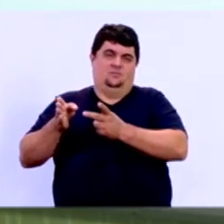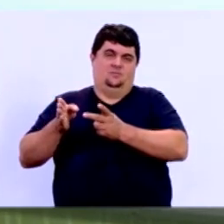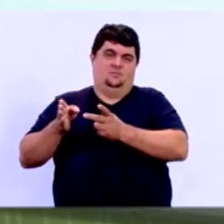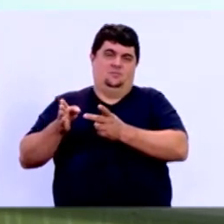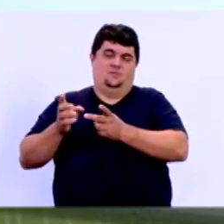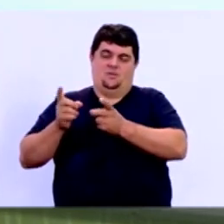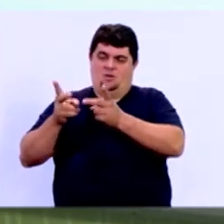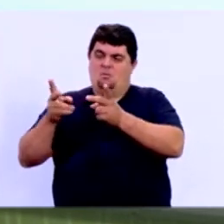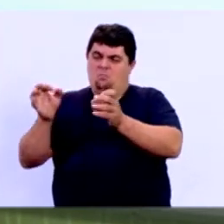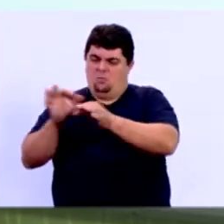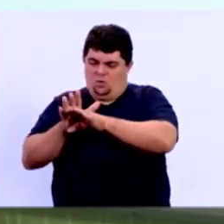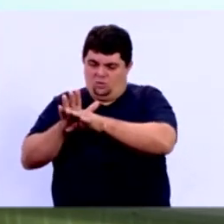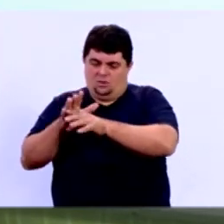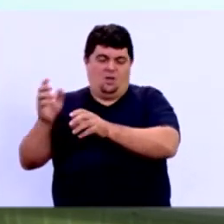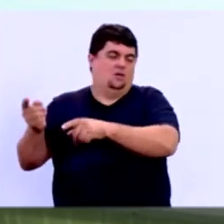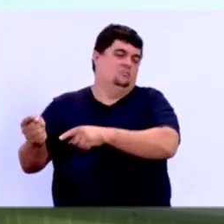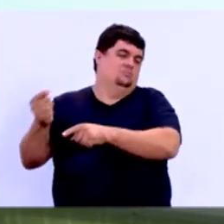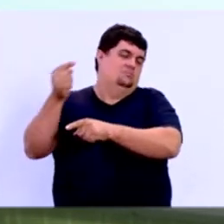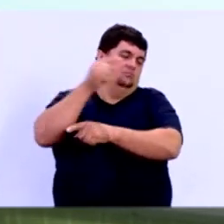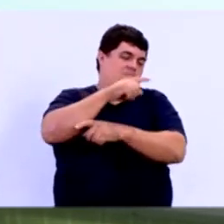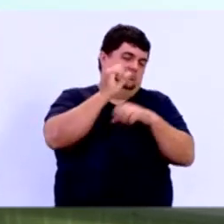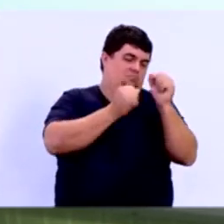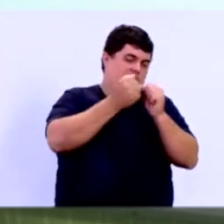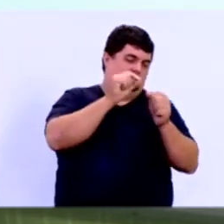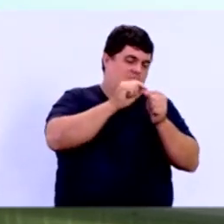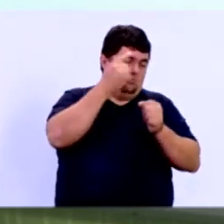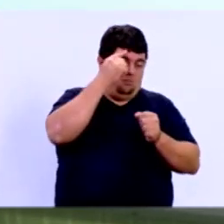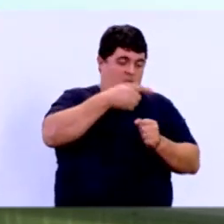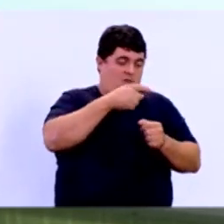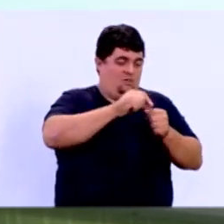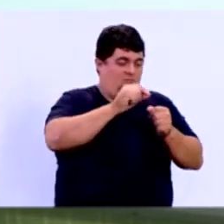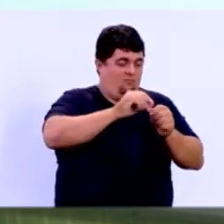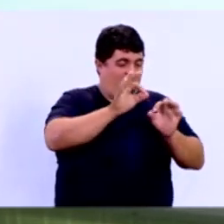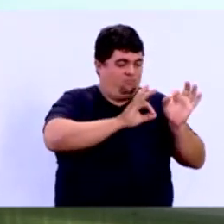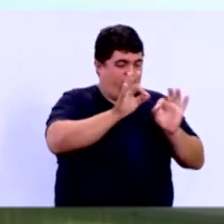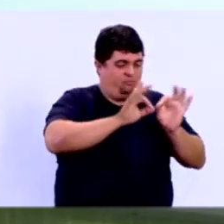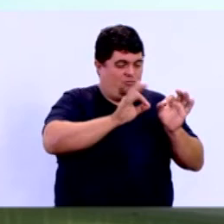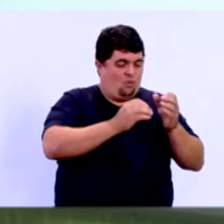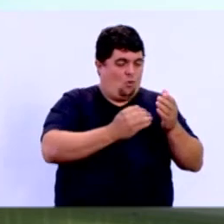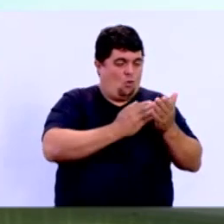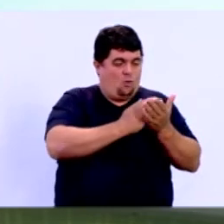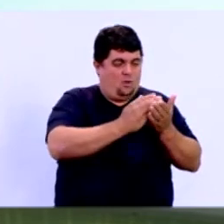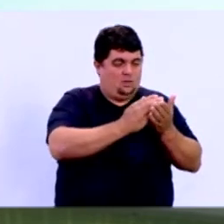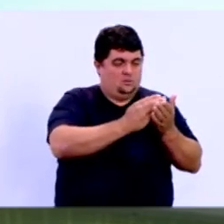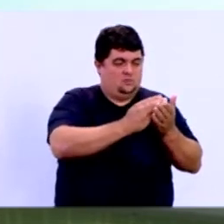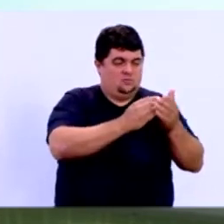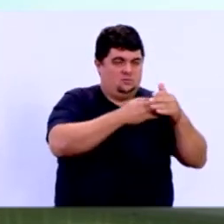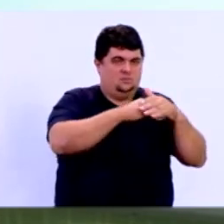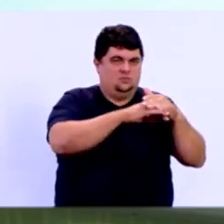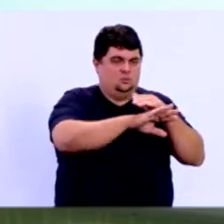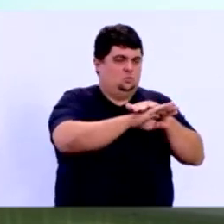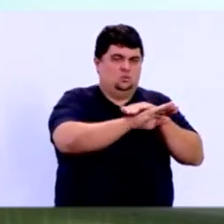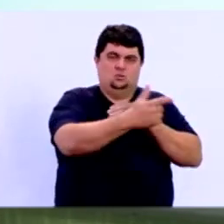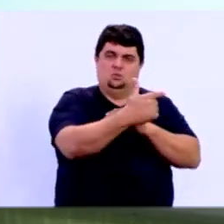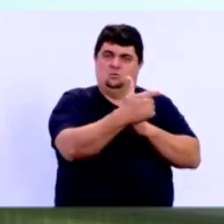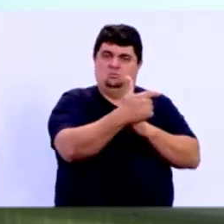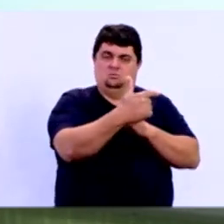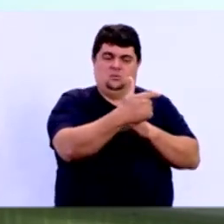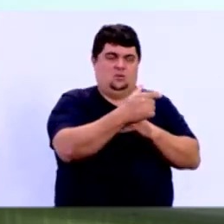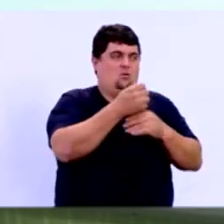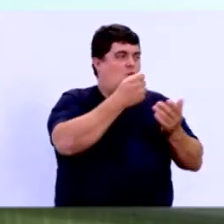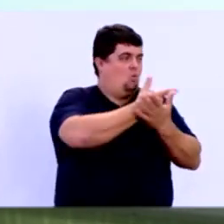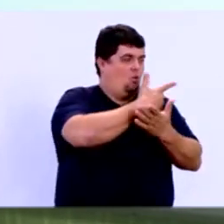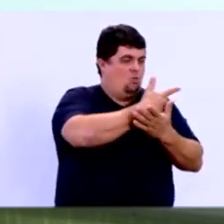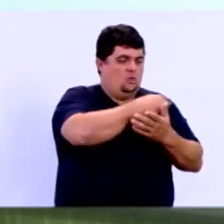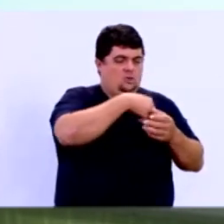já estiver pronta, quando essa venda já estiver ocorrendo. Então, você fabrica, você entrega no momento certo, no